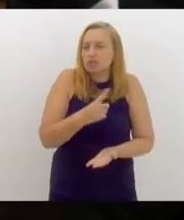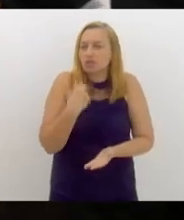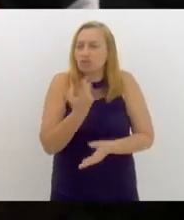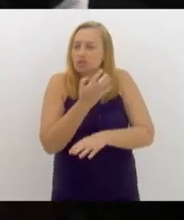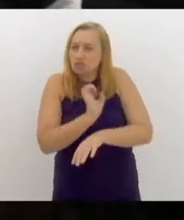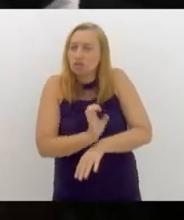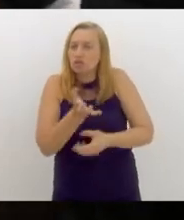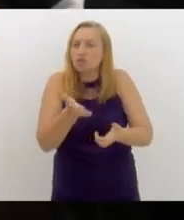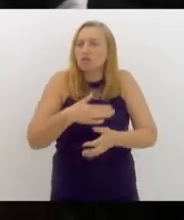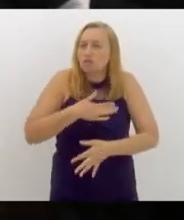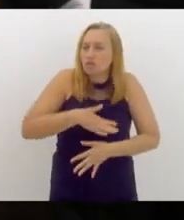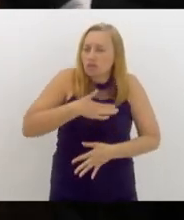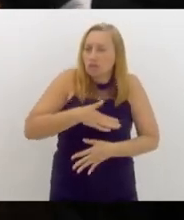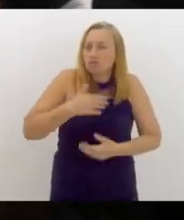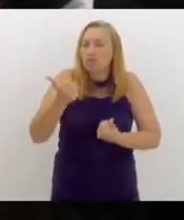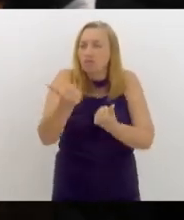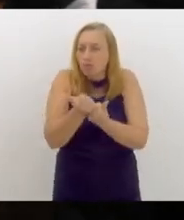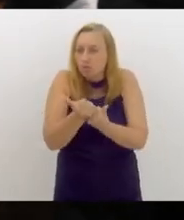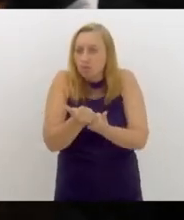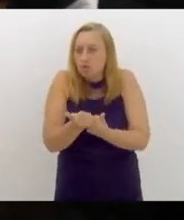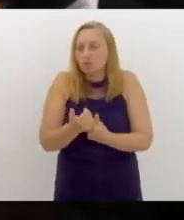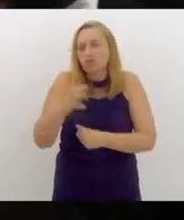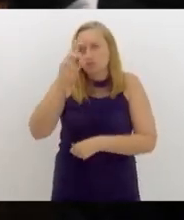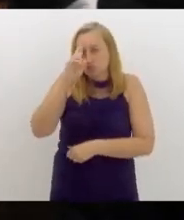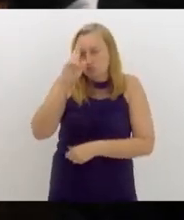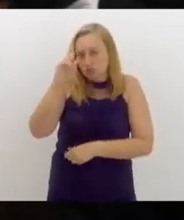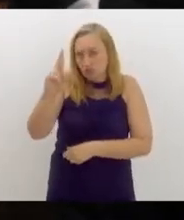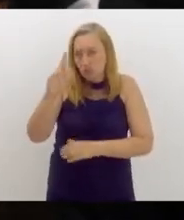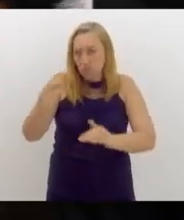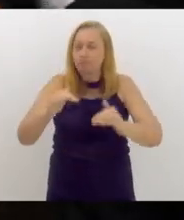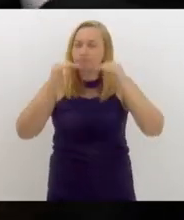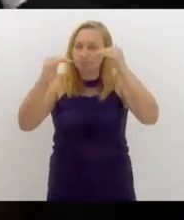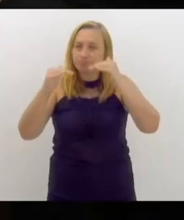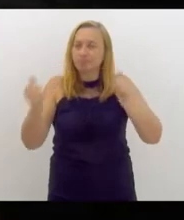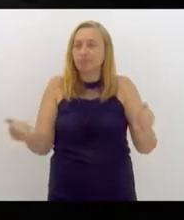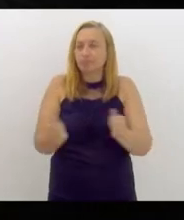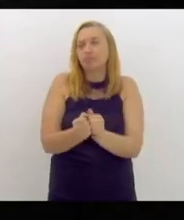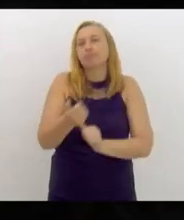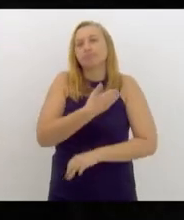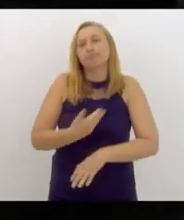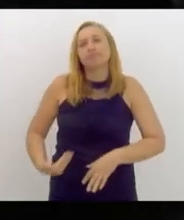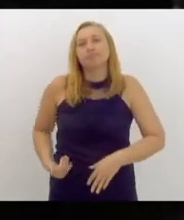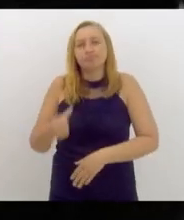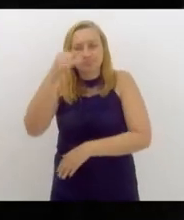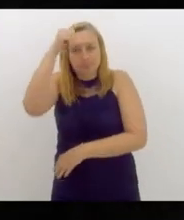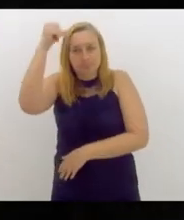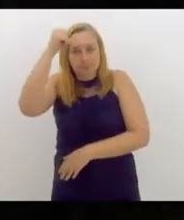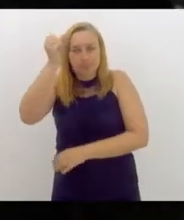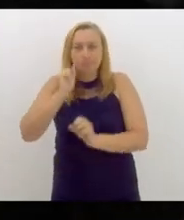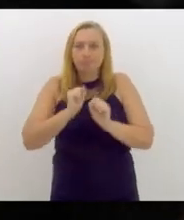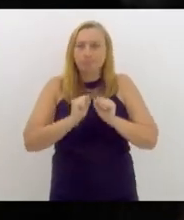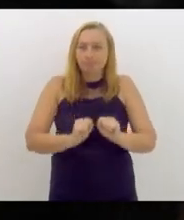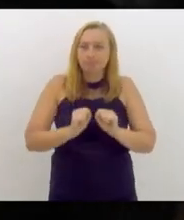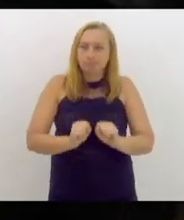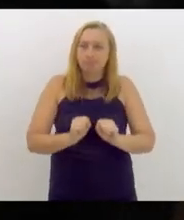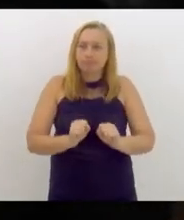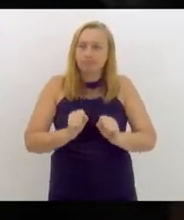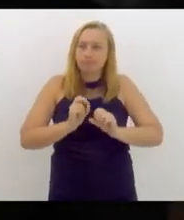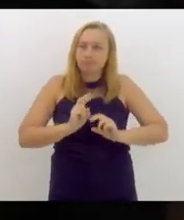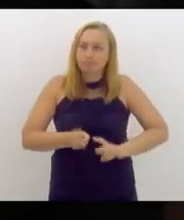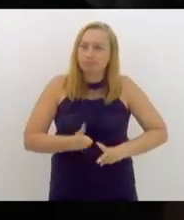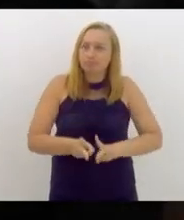eu gostaria muito da colaboração de Vossa Excelência para, junto ao governador Cláudio Castro, a gente poder levar